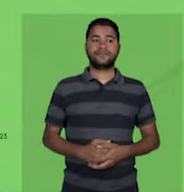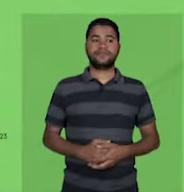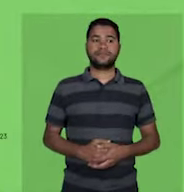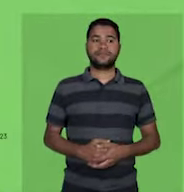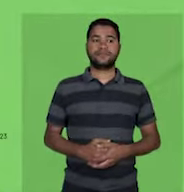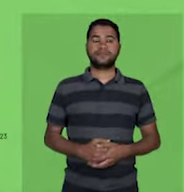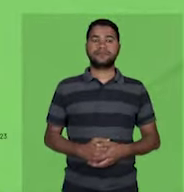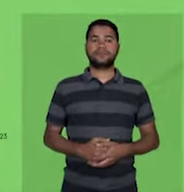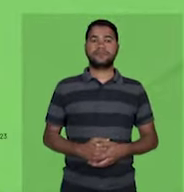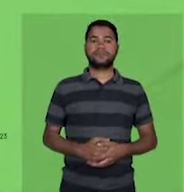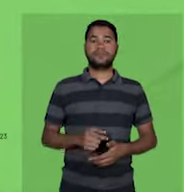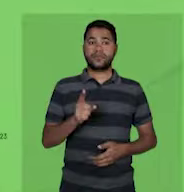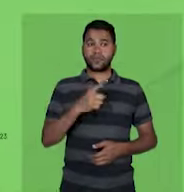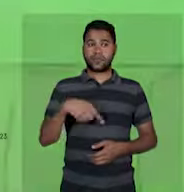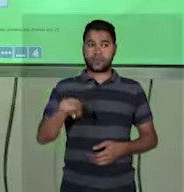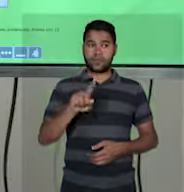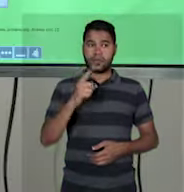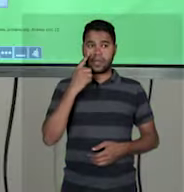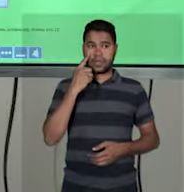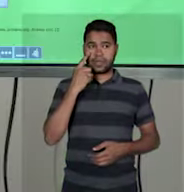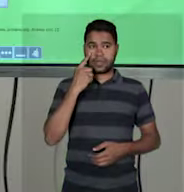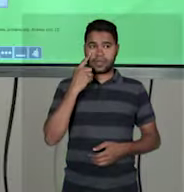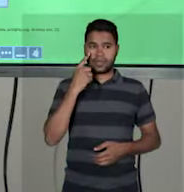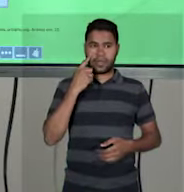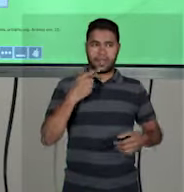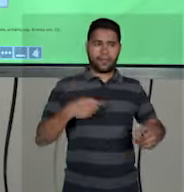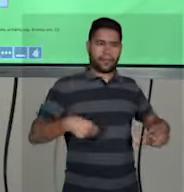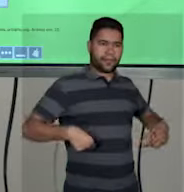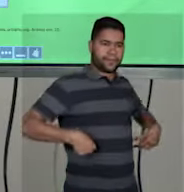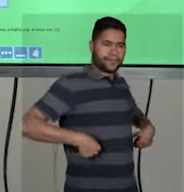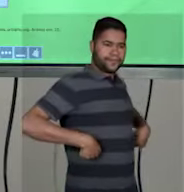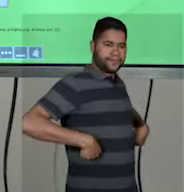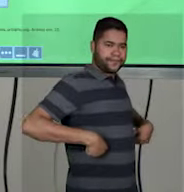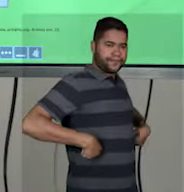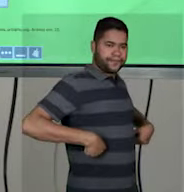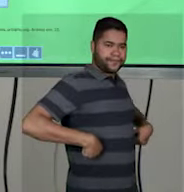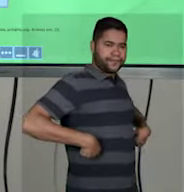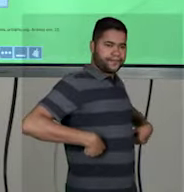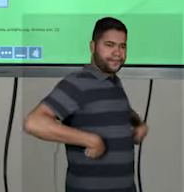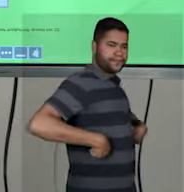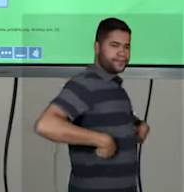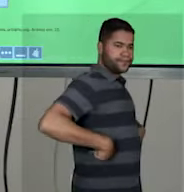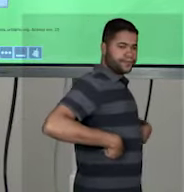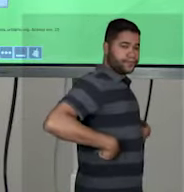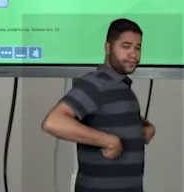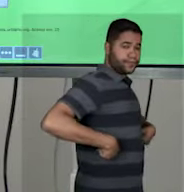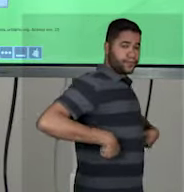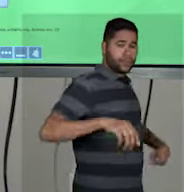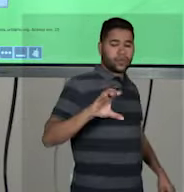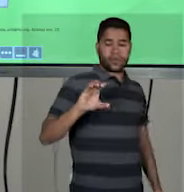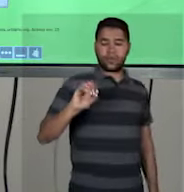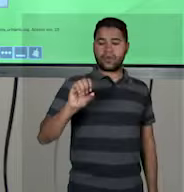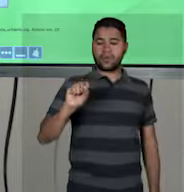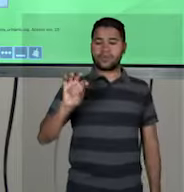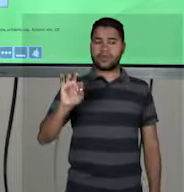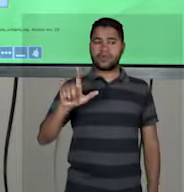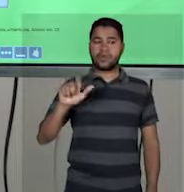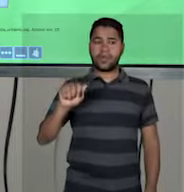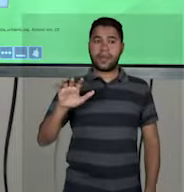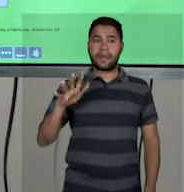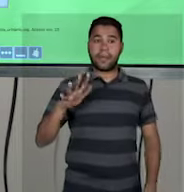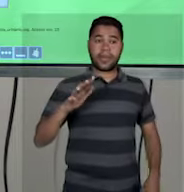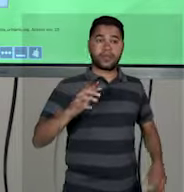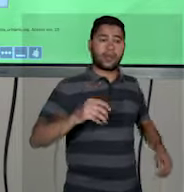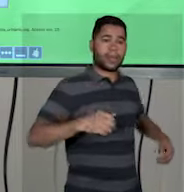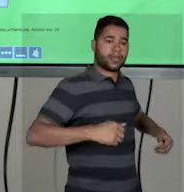você encosta aqui na região das costelas, nessa região das nossas costas, é por aqui mais ou menos que